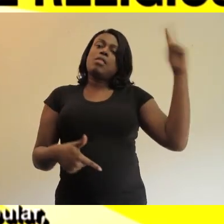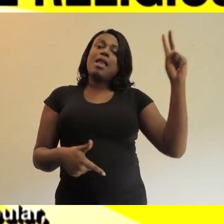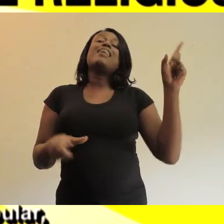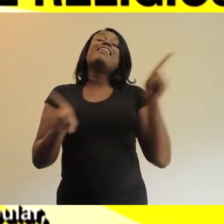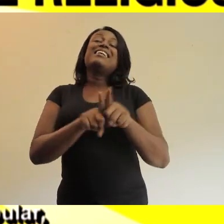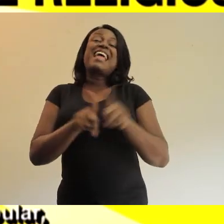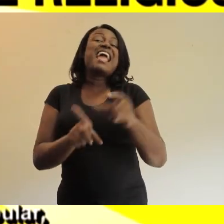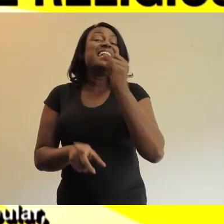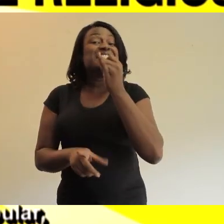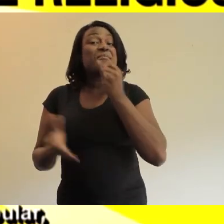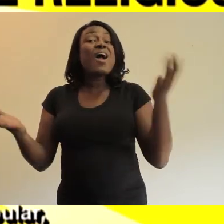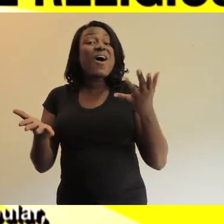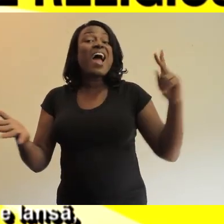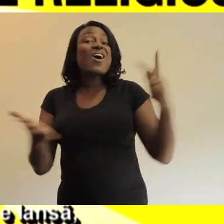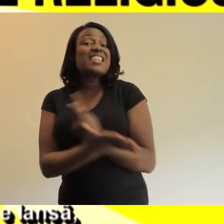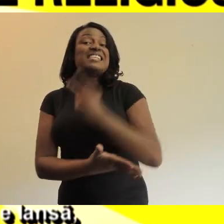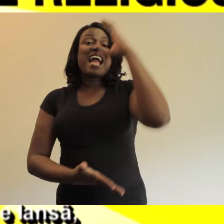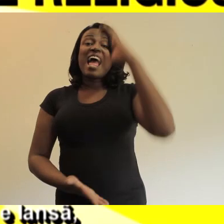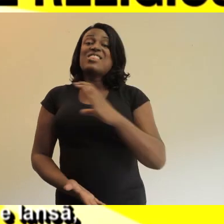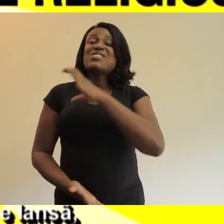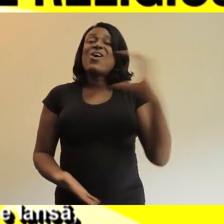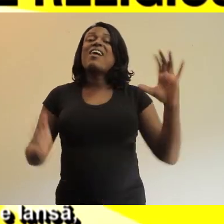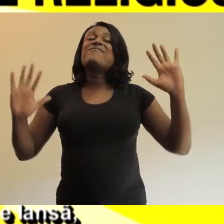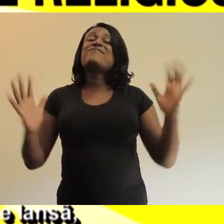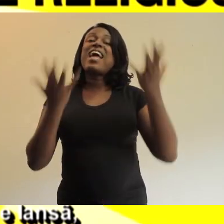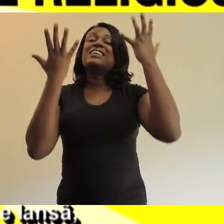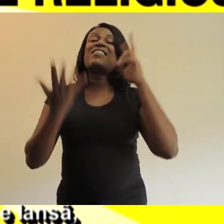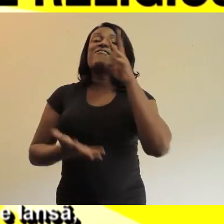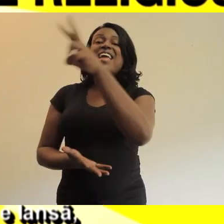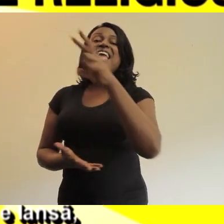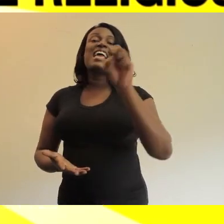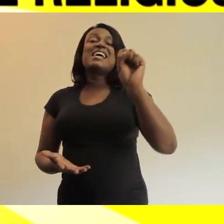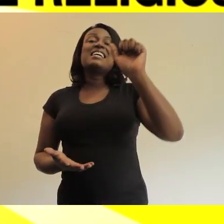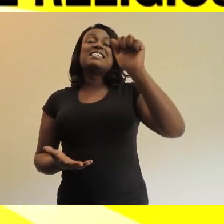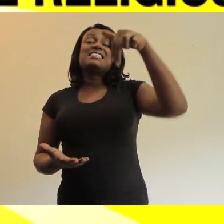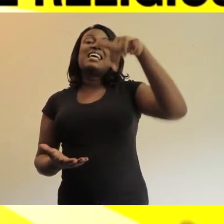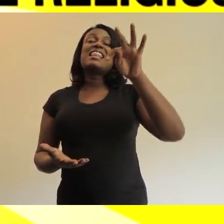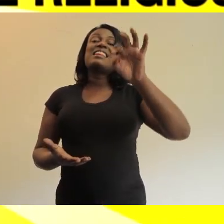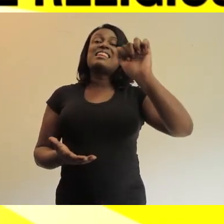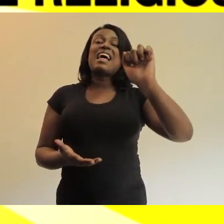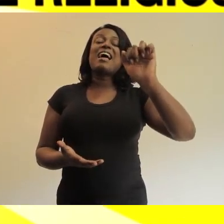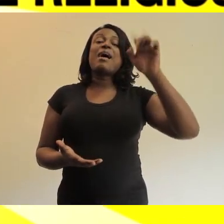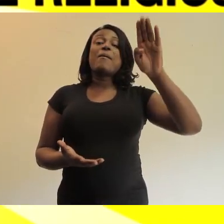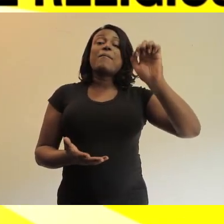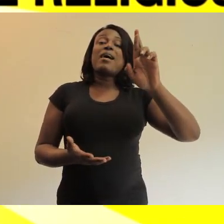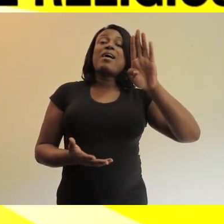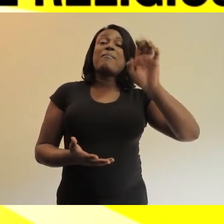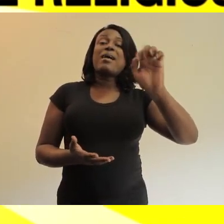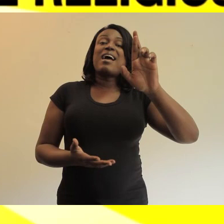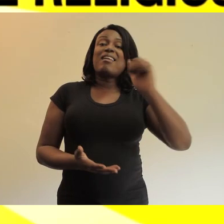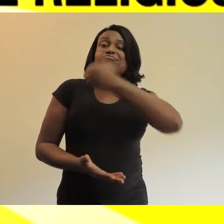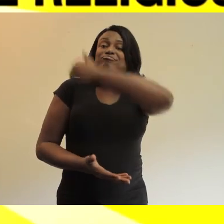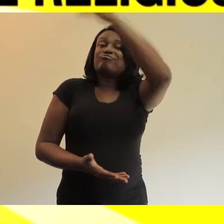festas eh do catolicismo popular como aquelas que misturam o culto a Santa Bárbara e anã ou a festa do Bumba Meu Boi que integra